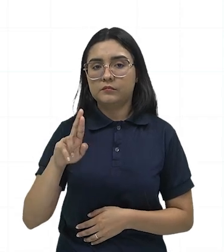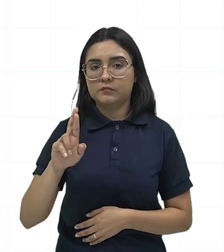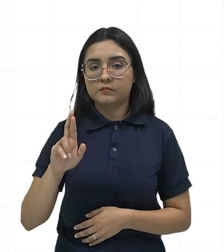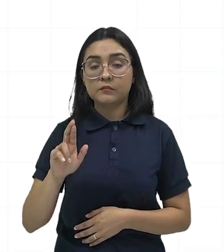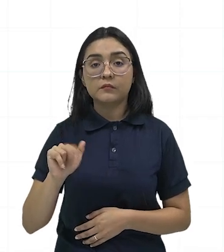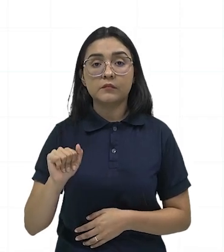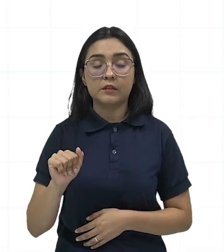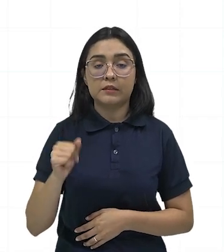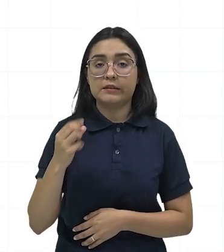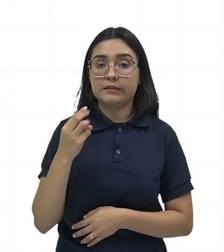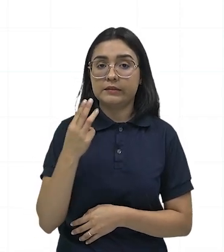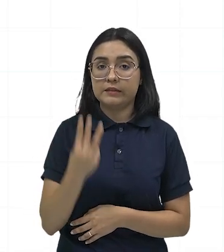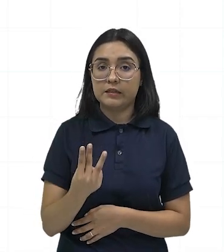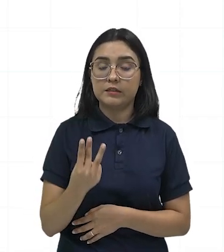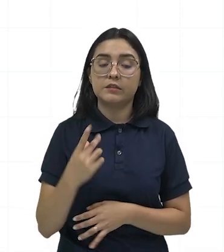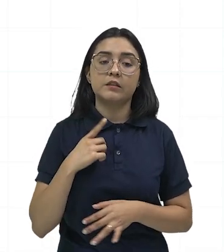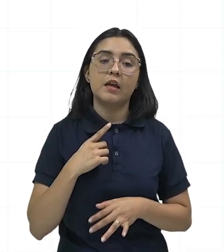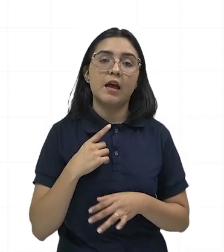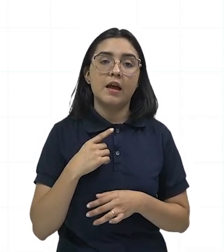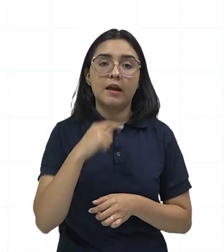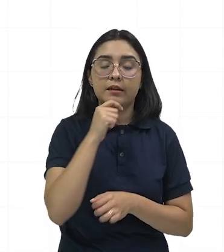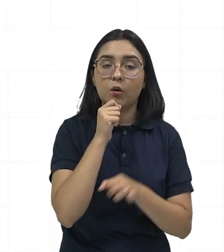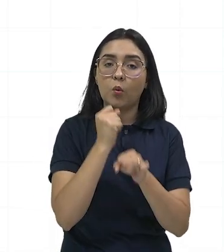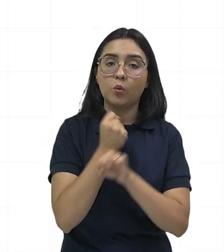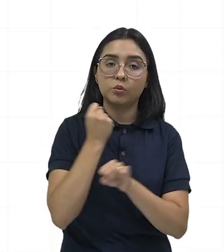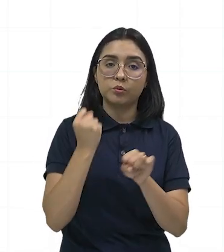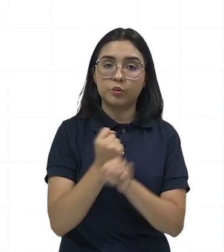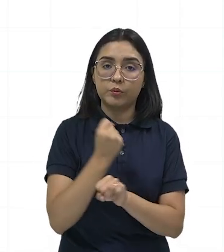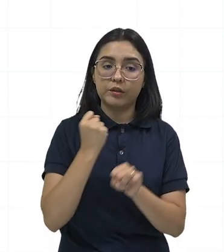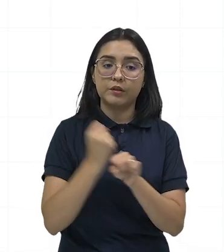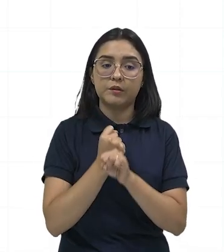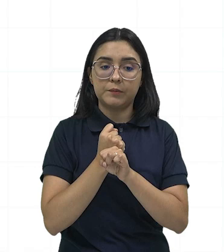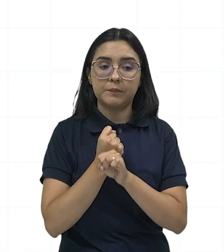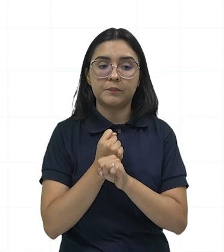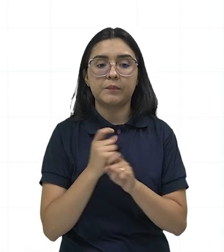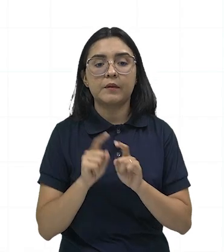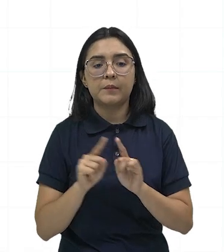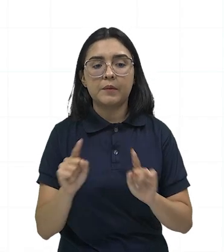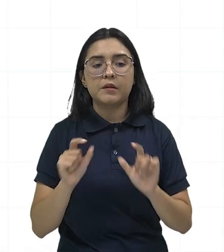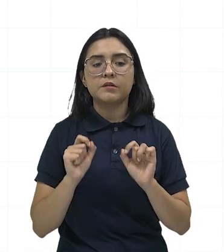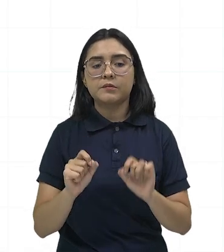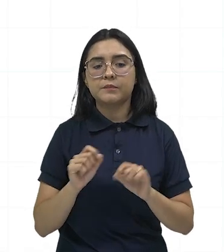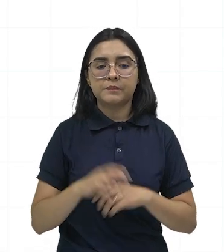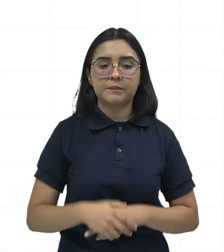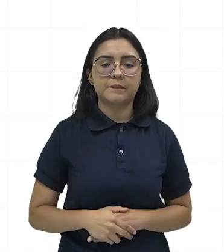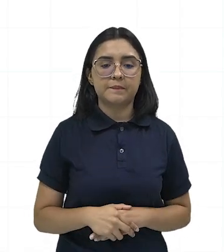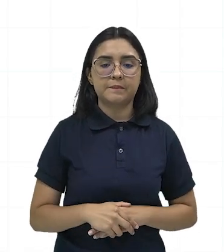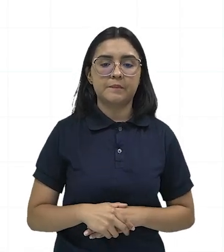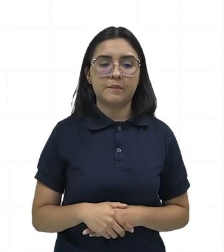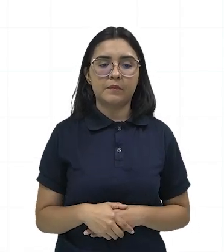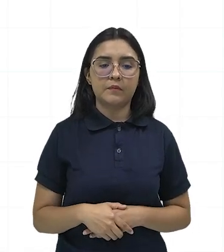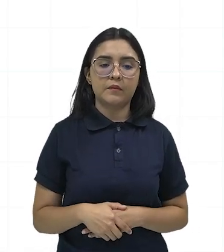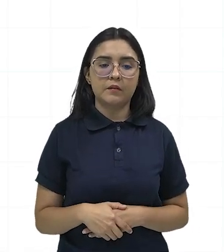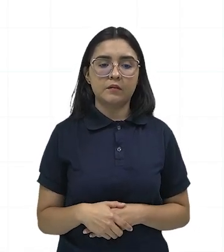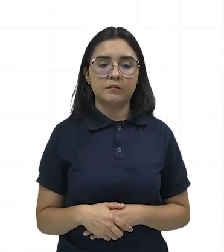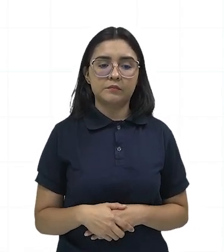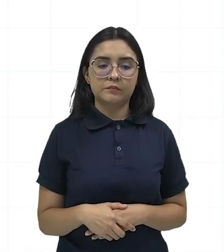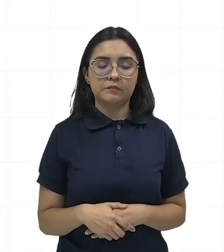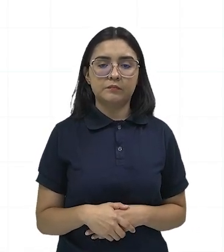3, que ainda está em construção, mas espera-se que ela se